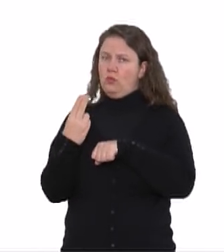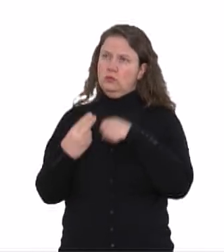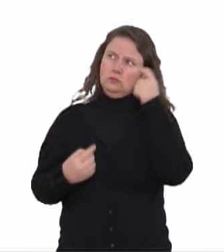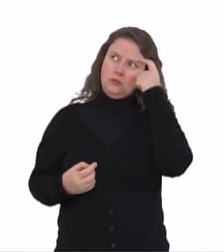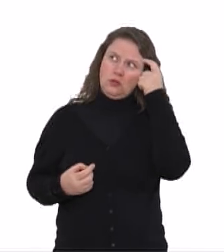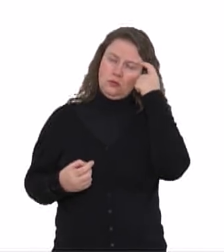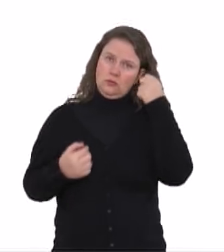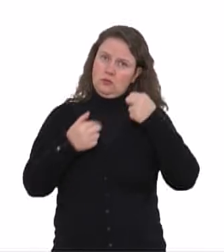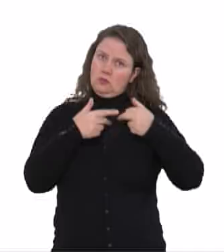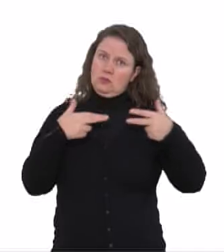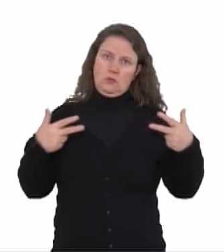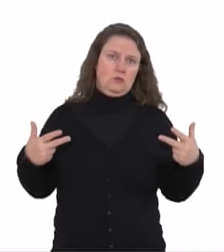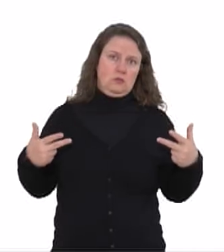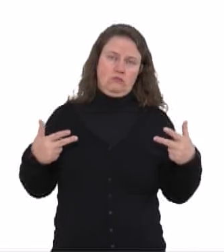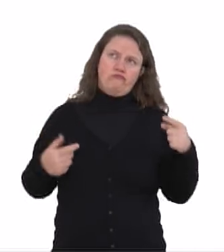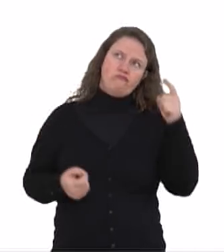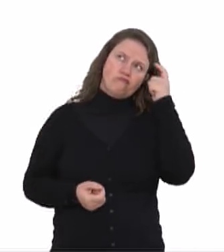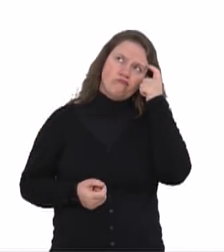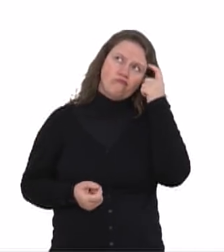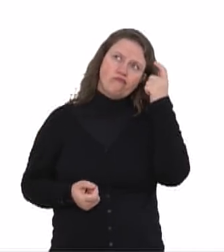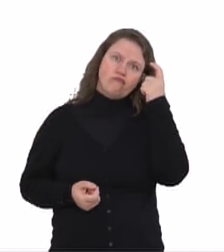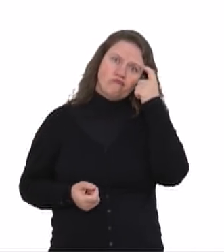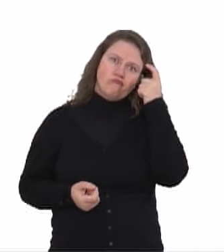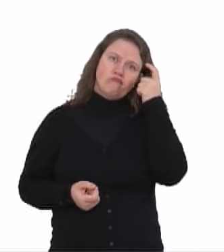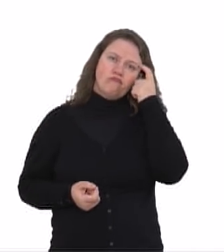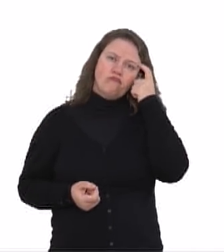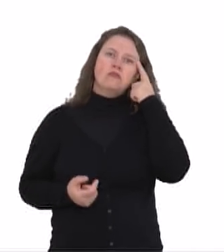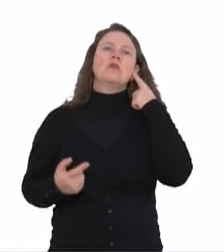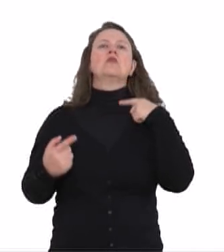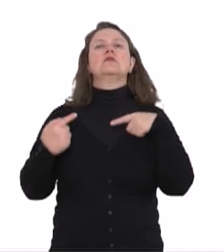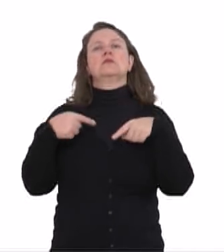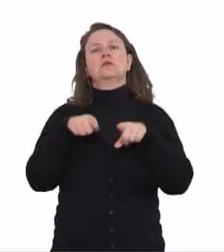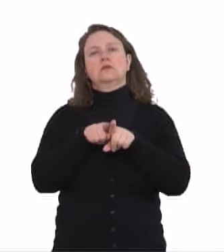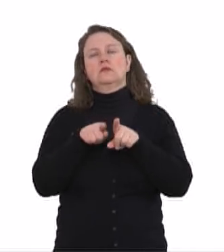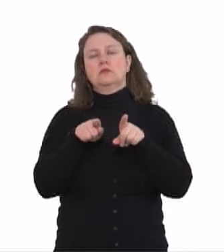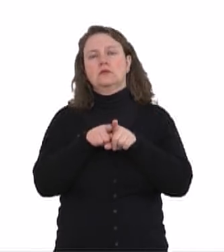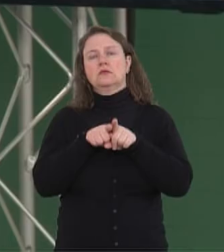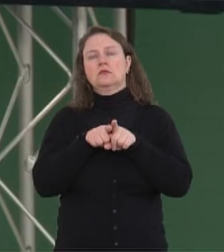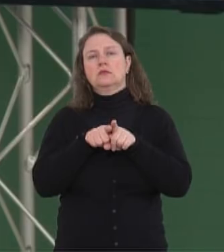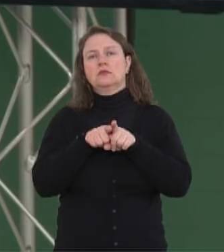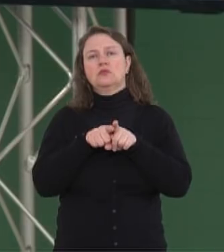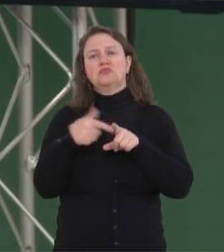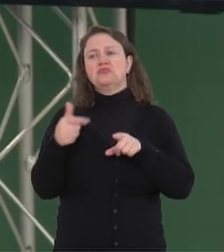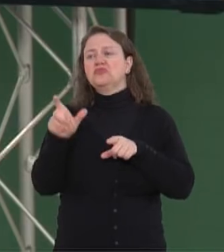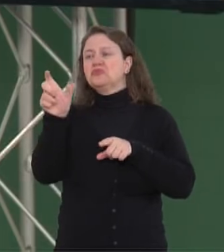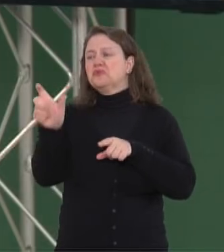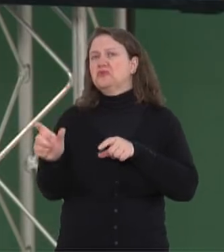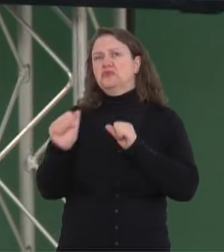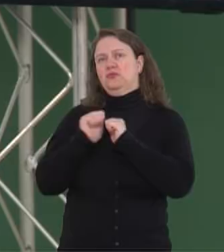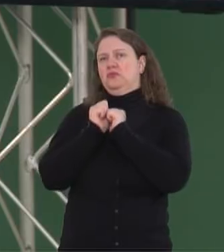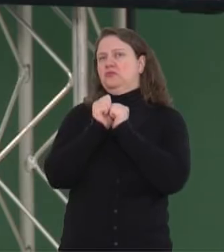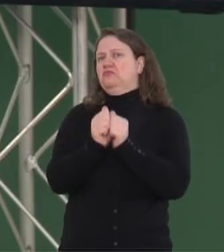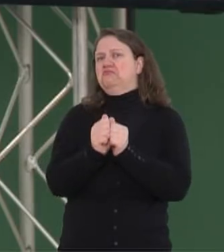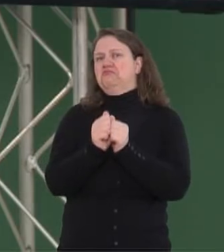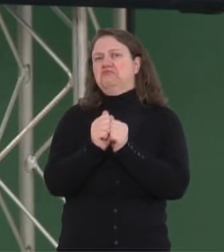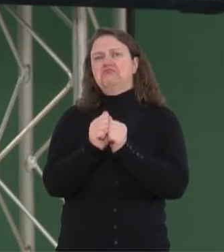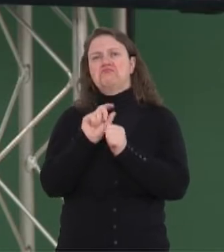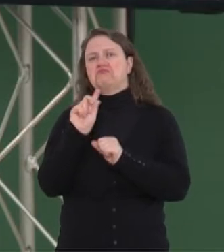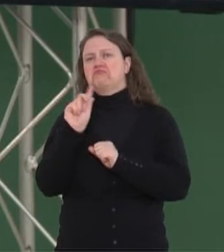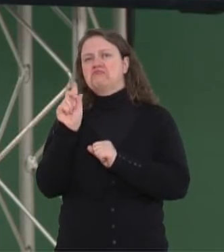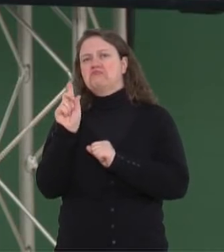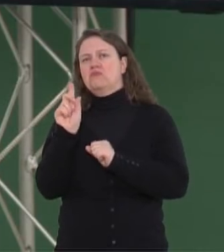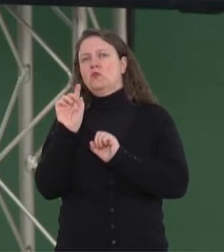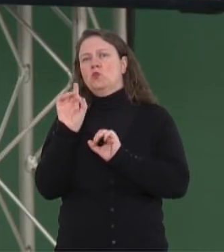algo? Se ele estava pensativo, ele também estava pensando. Não tinha ninguém aqui para ele dividir